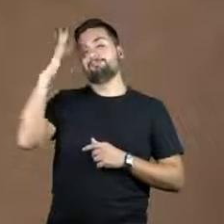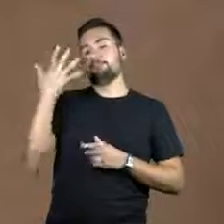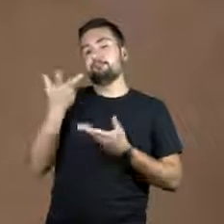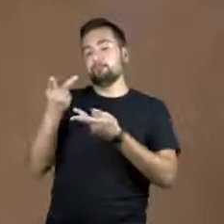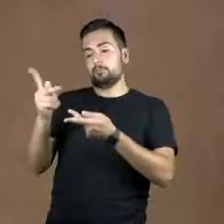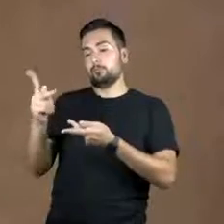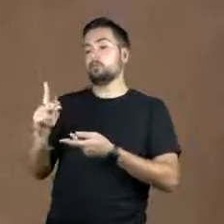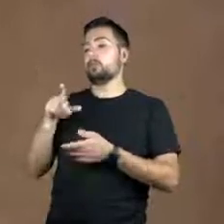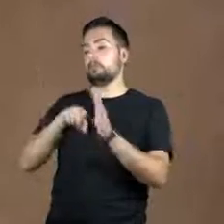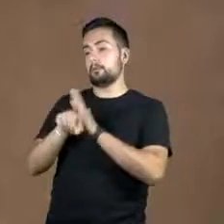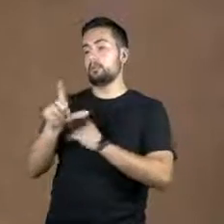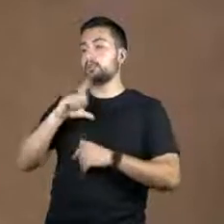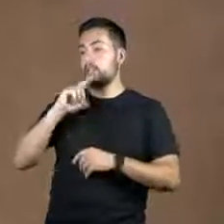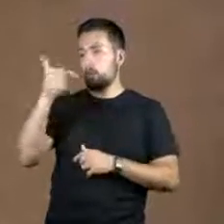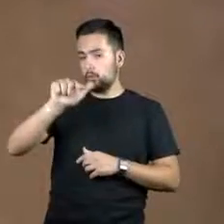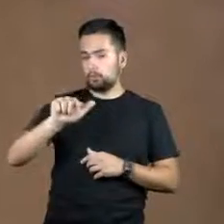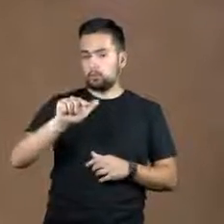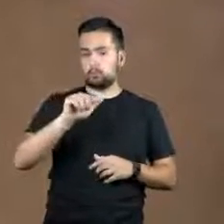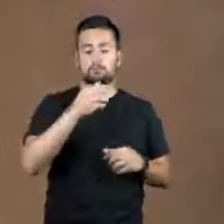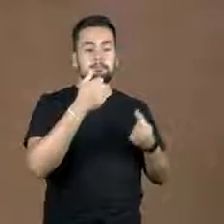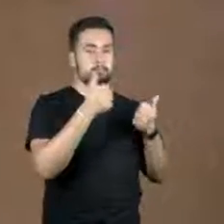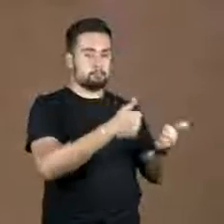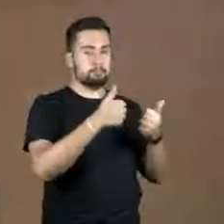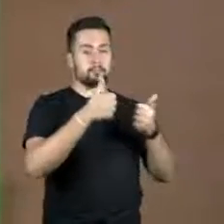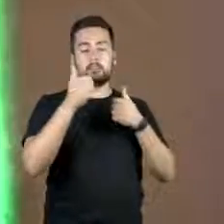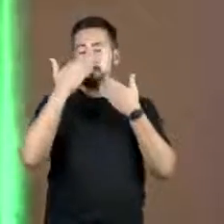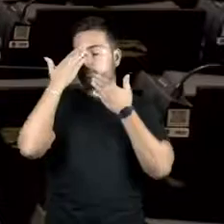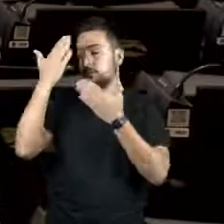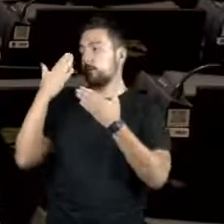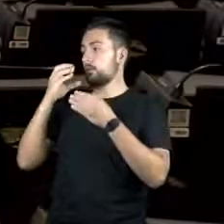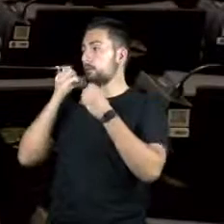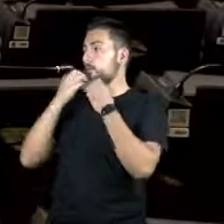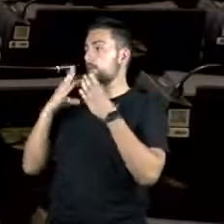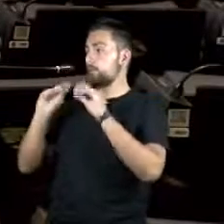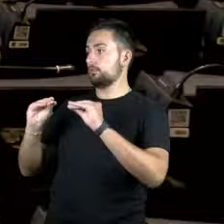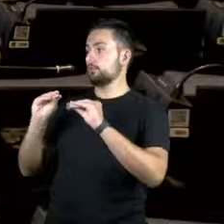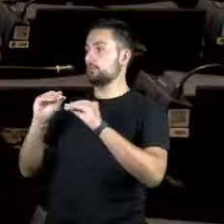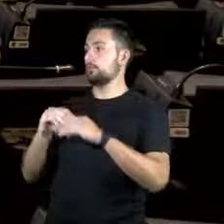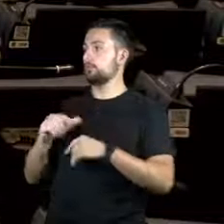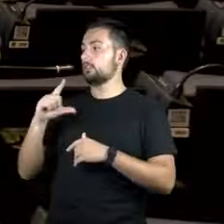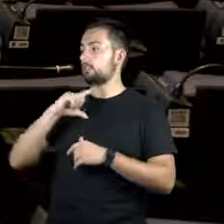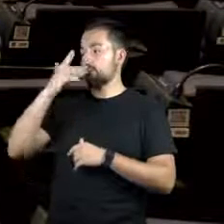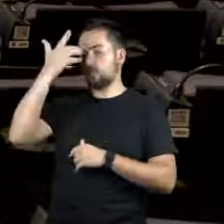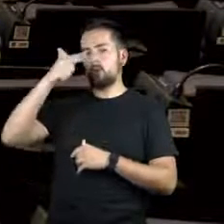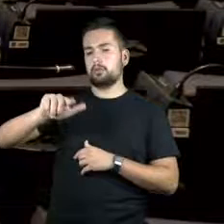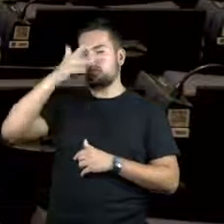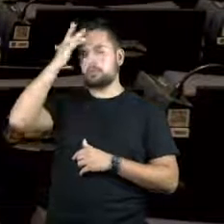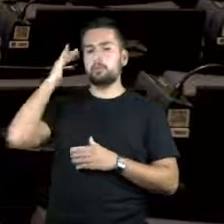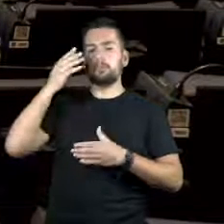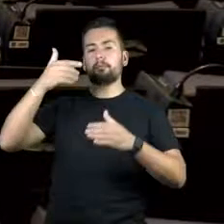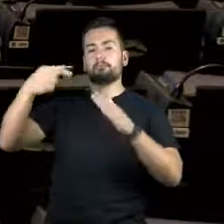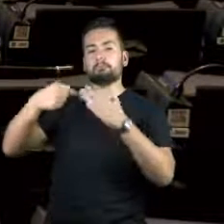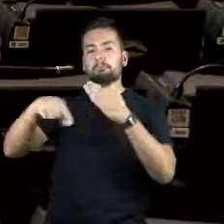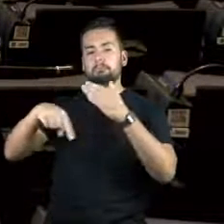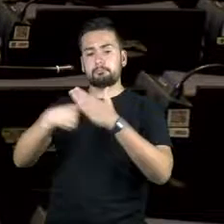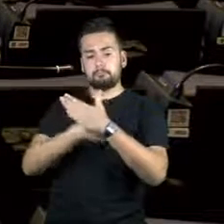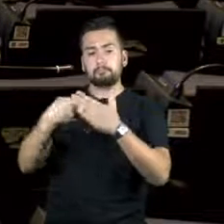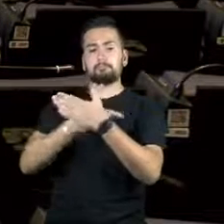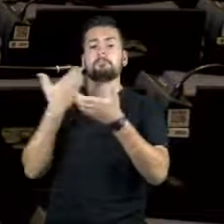Ficou mais alguma coisa? Beleza. Muito obrigado, Eduardo. Uma boa noite. Pessoal, alguém mais quer interagir? Tem alguém aí no